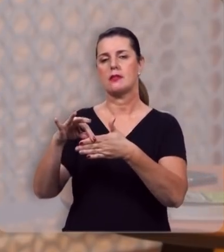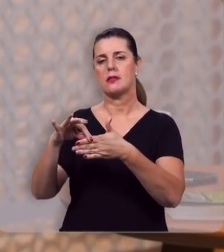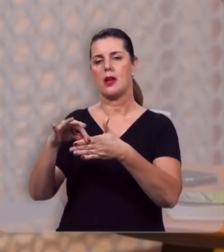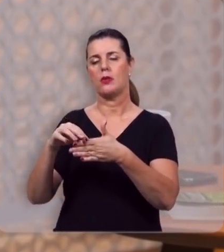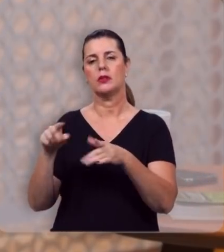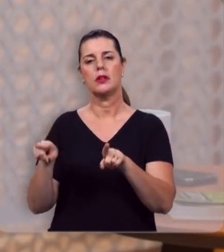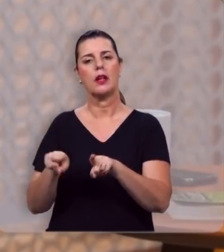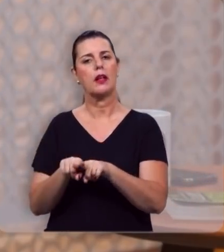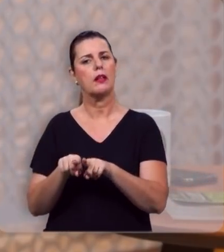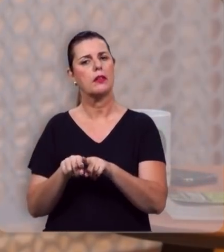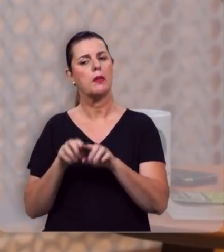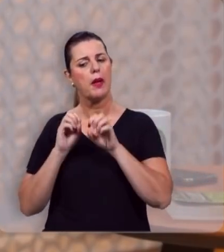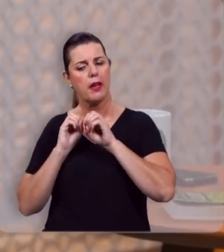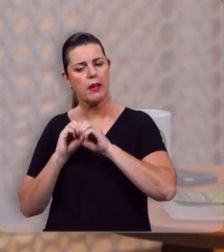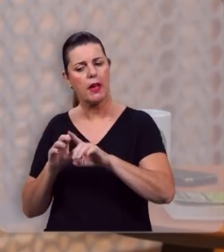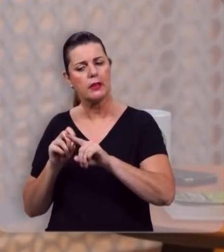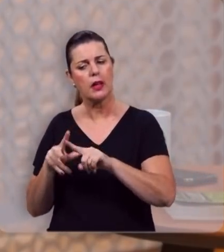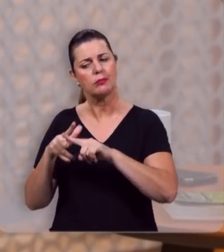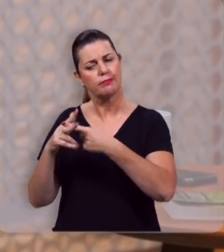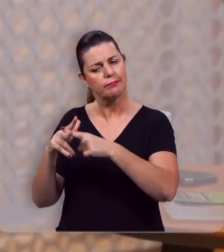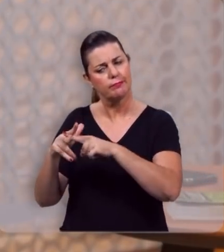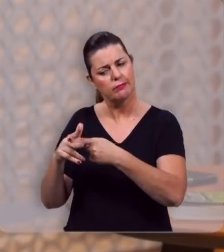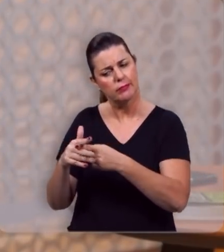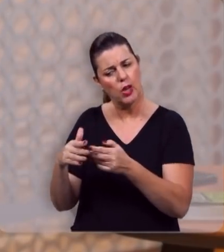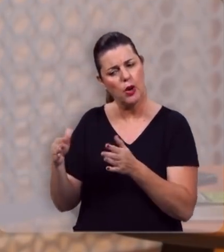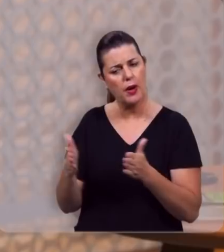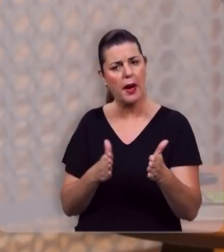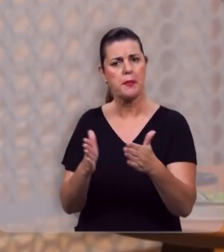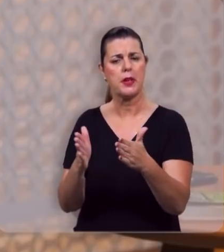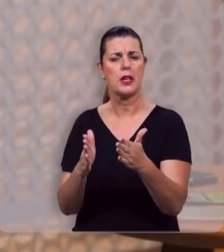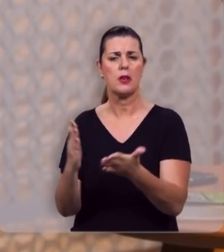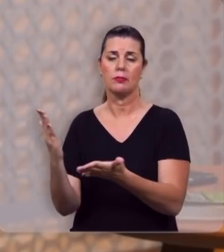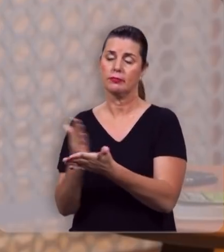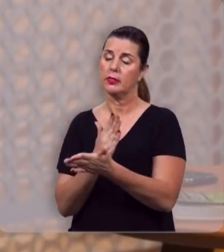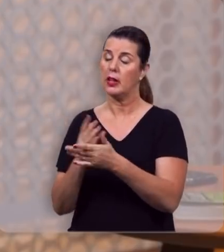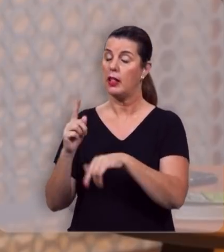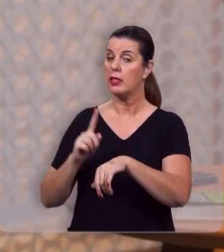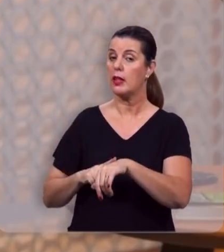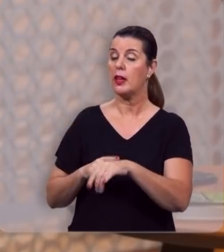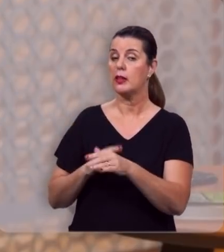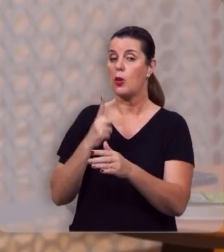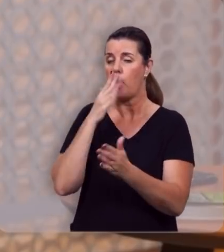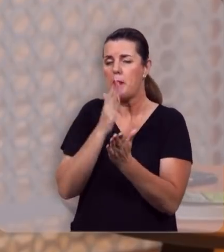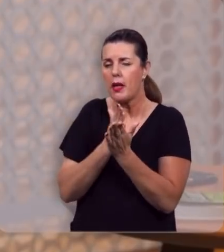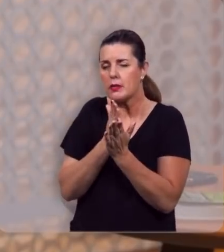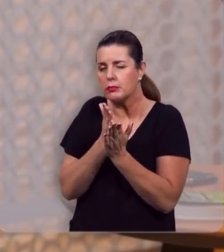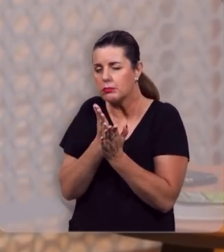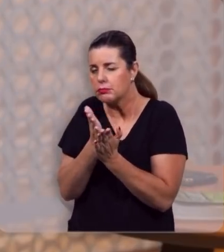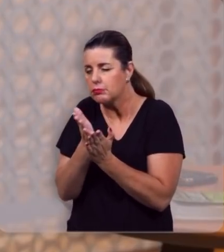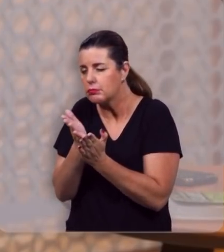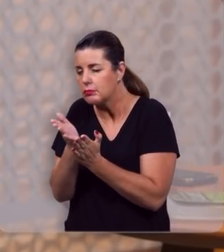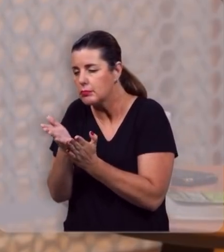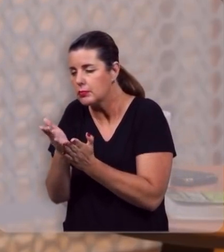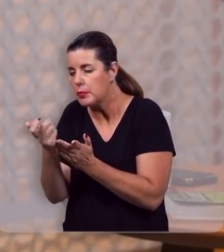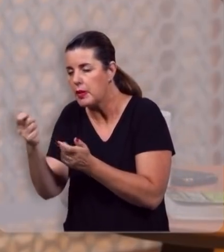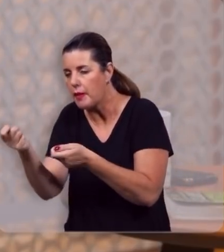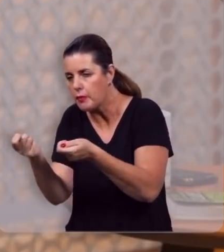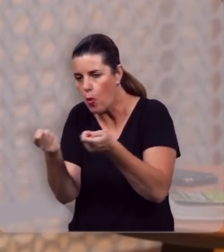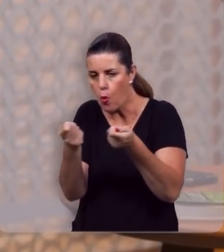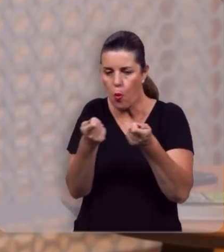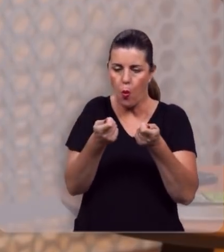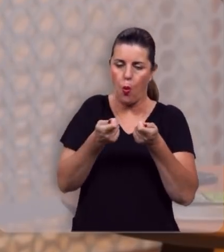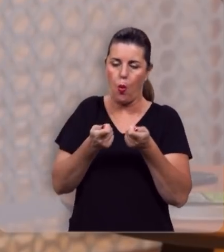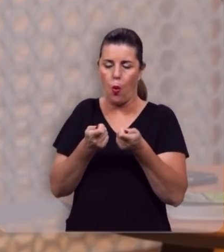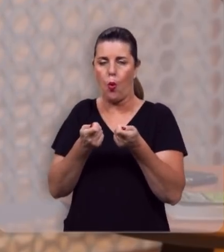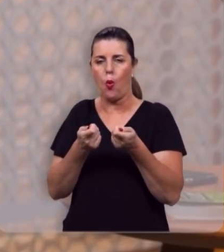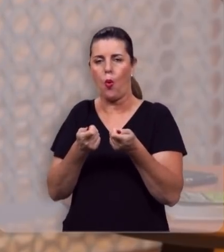de disciplina, ou seja, correção nesse caminho, porque no momento em que ele estiver se desviando desse caminho, a correção vai fazer